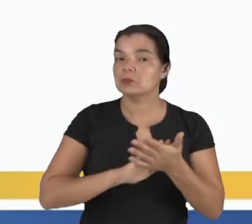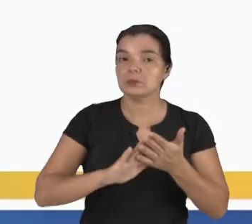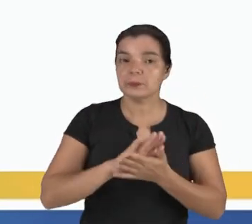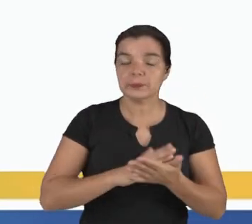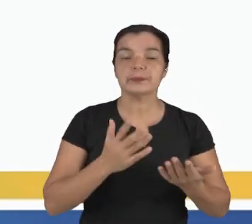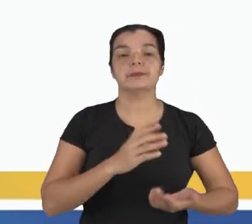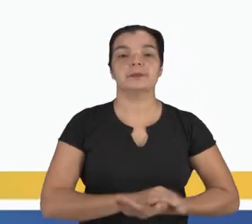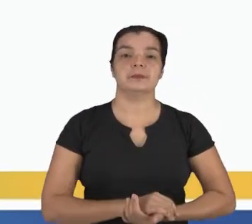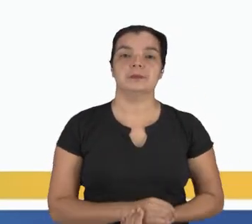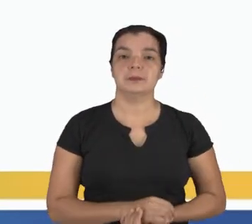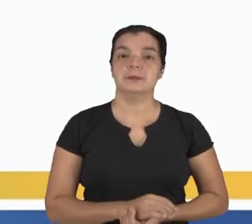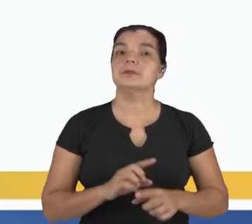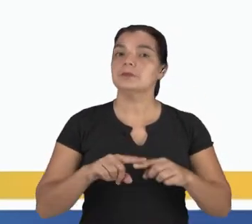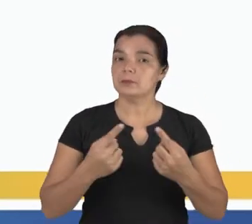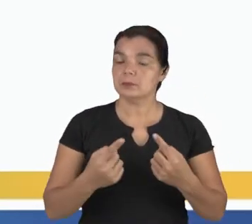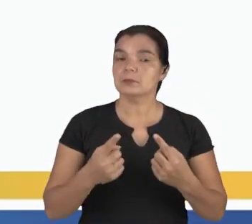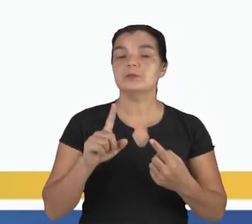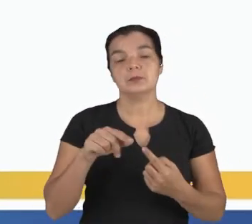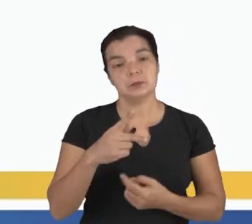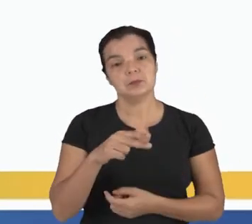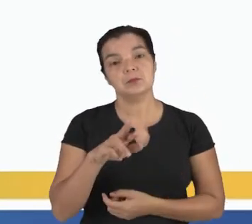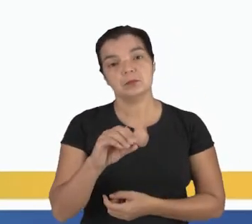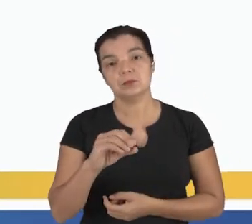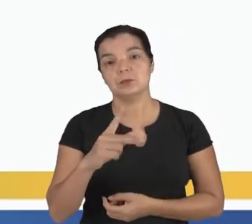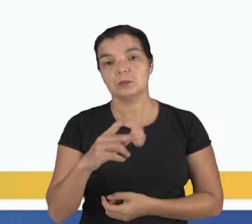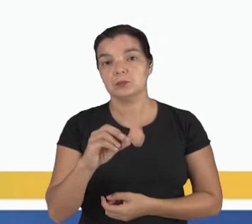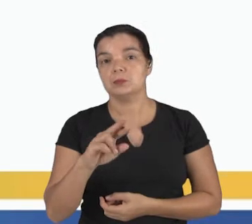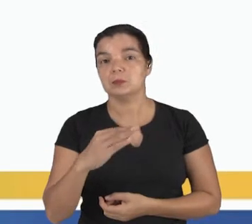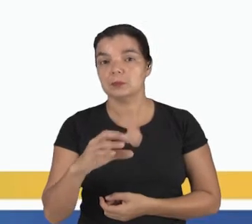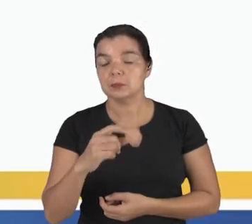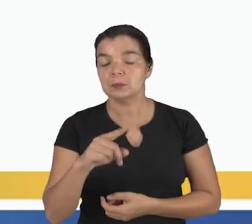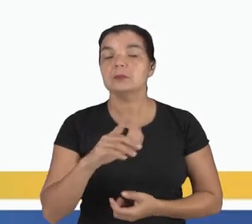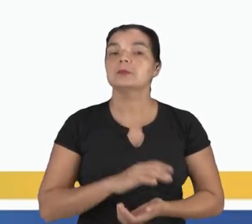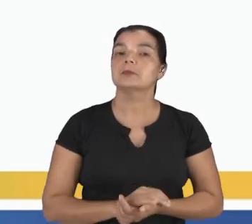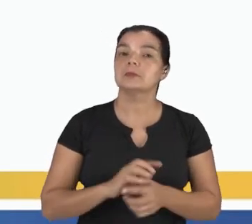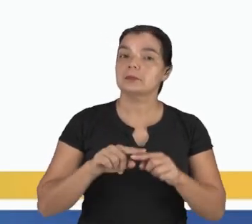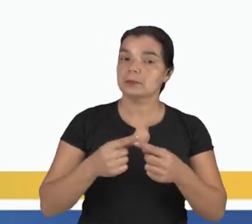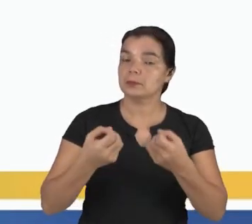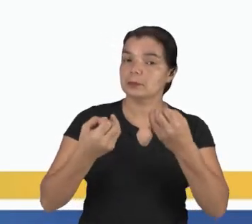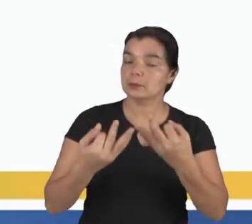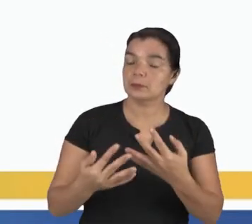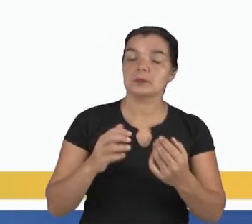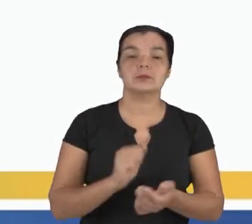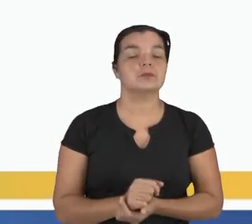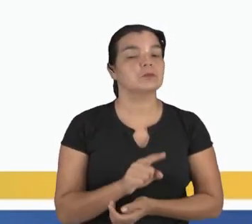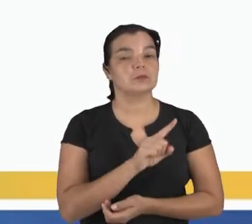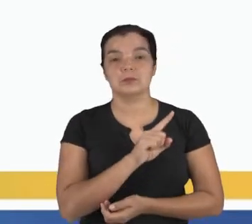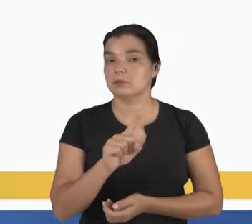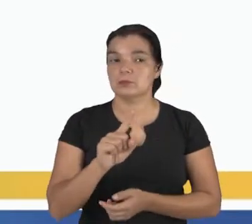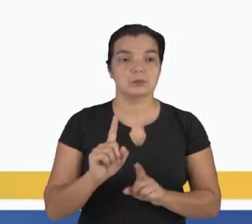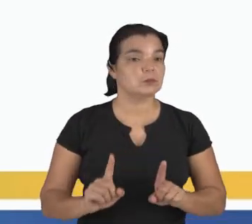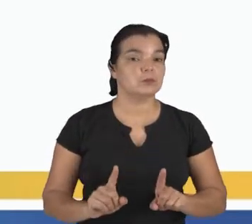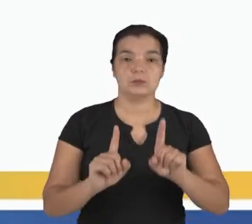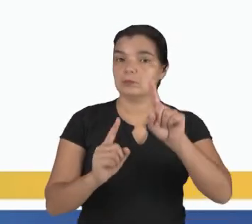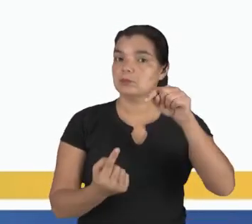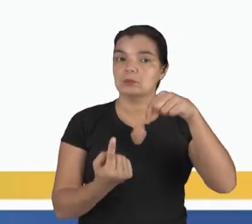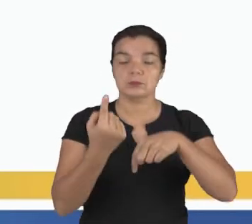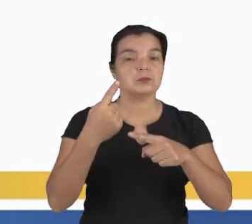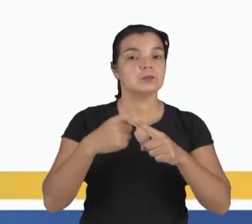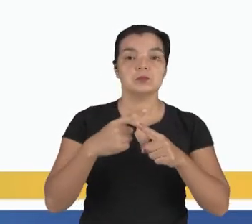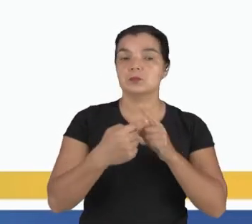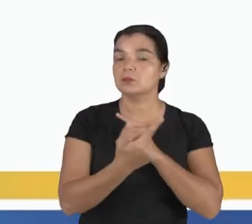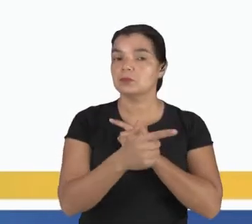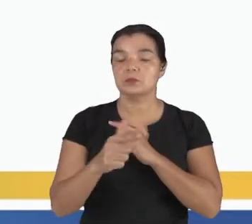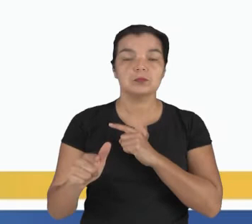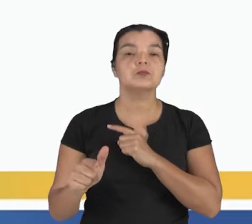proporcionalidade, mas é uma proporção, tá? Só que é dito como não proporcionalidade, porque ele não